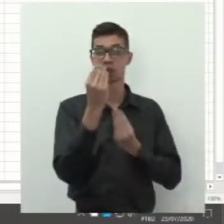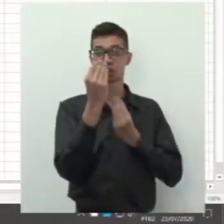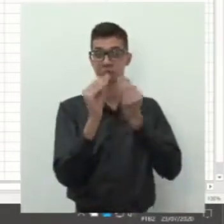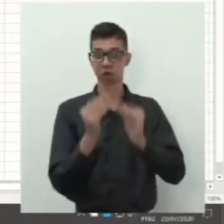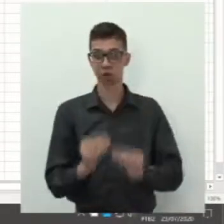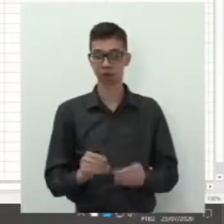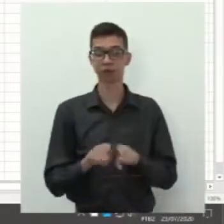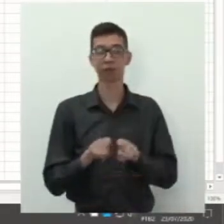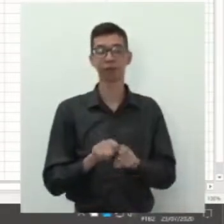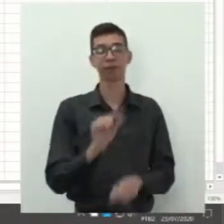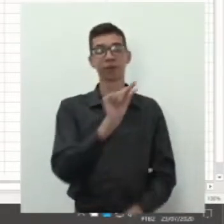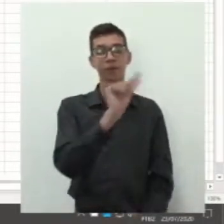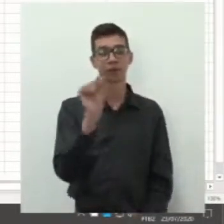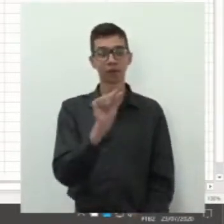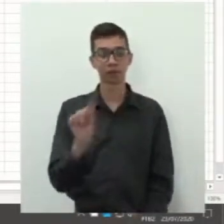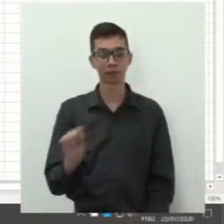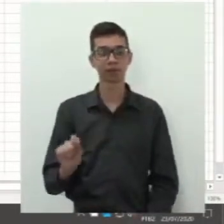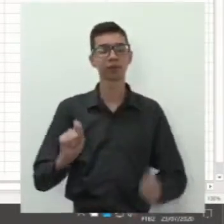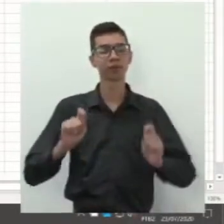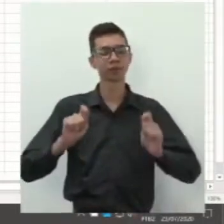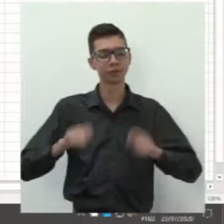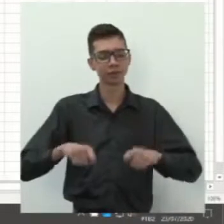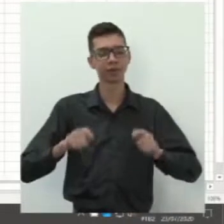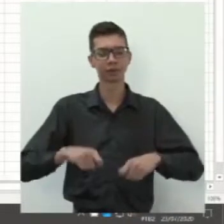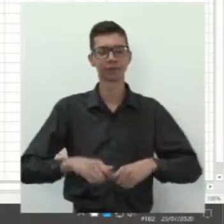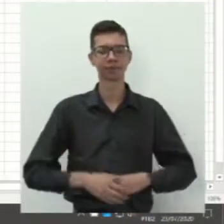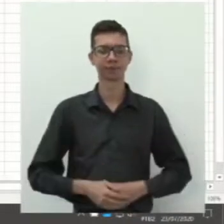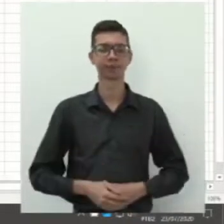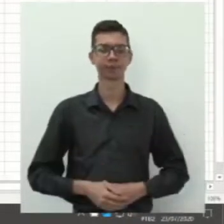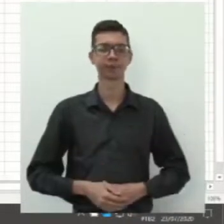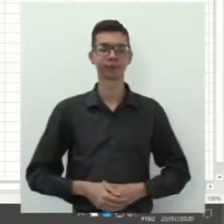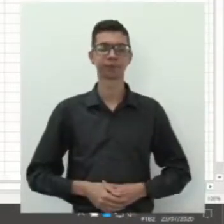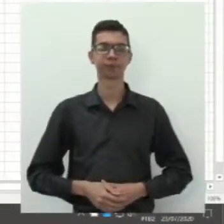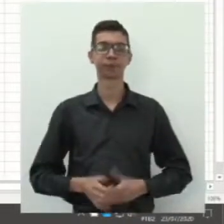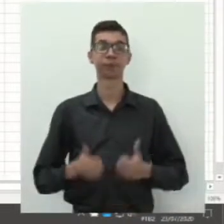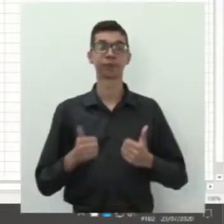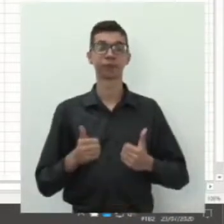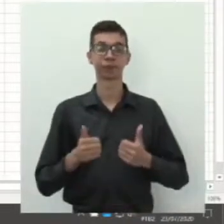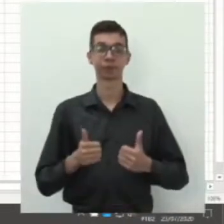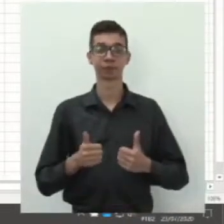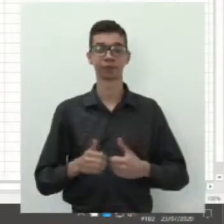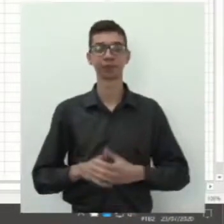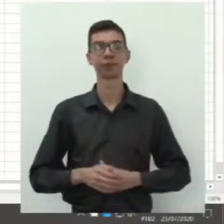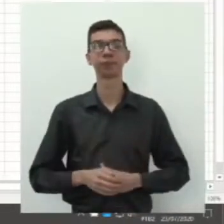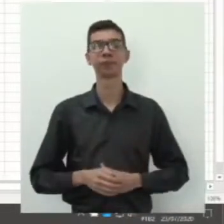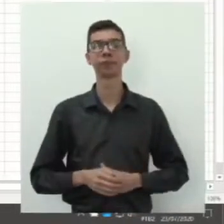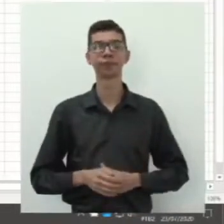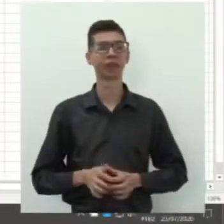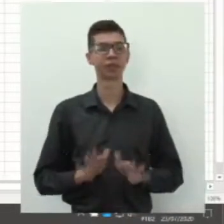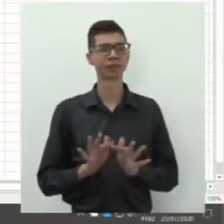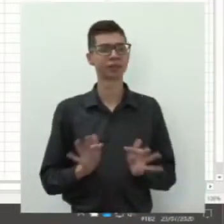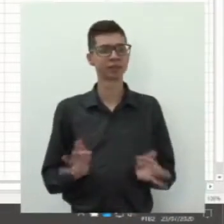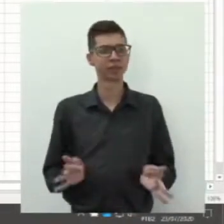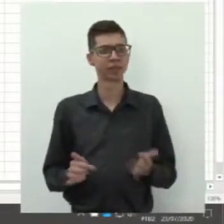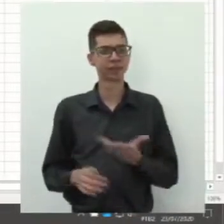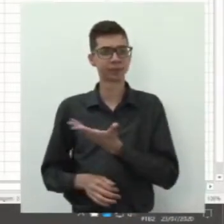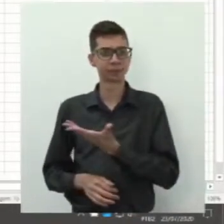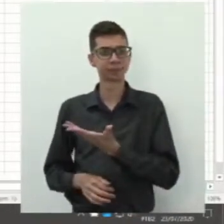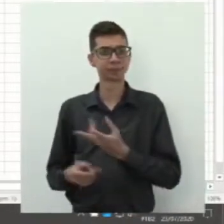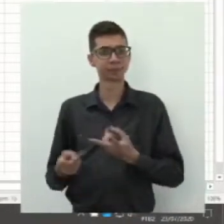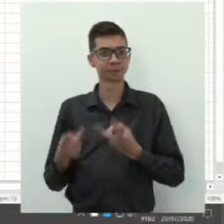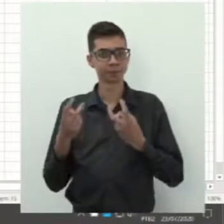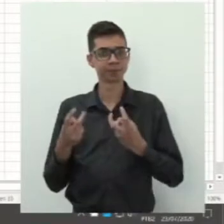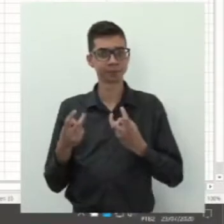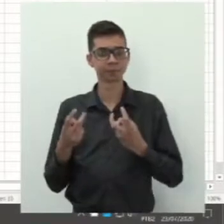que eu desejar dentro do conjunto de dados que eu tenha, por exemplo, tá? Esse é um conjunto bem simples, ó. Eu tenho setores e tenho